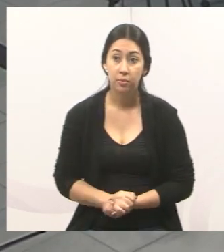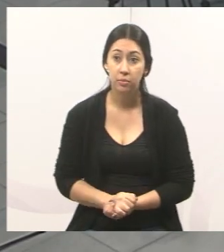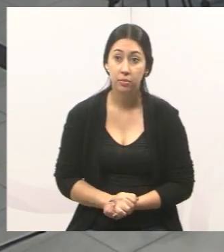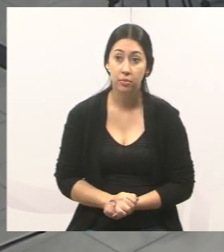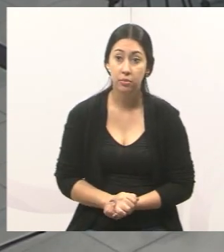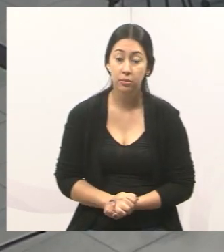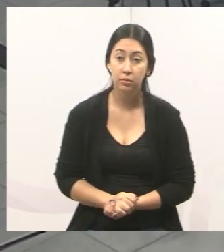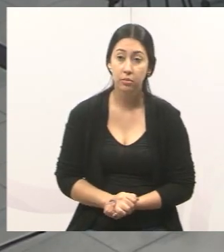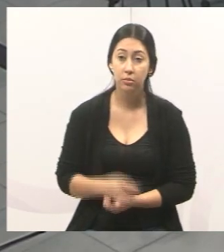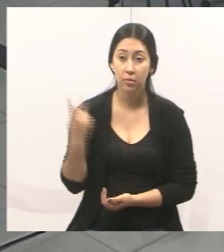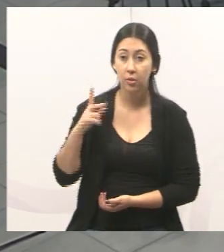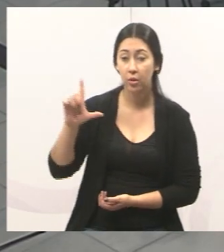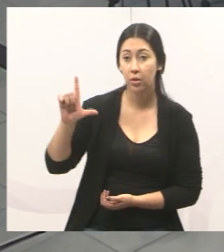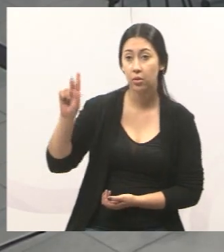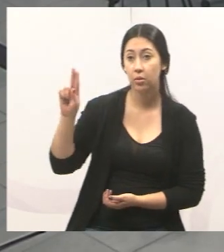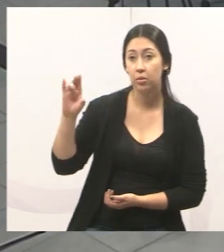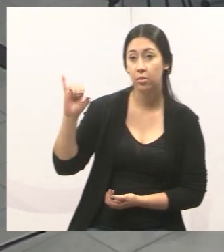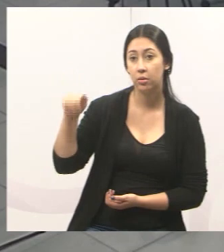vereador Lucimar.